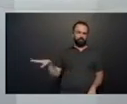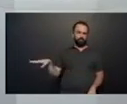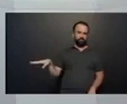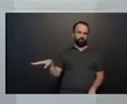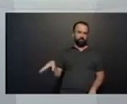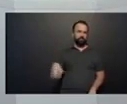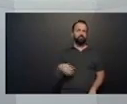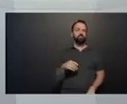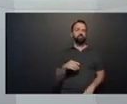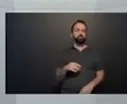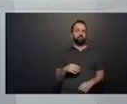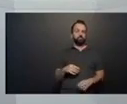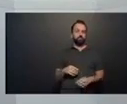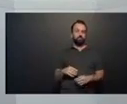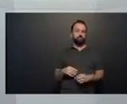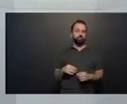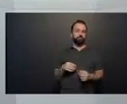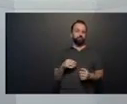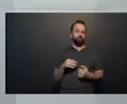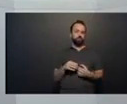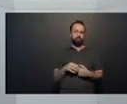nos distrair, não é a correta.